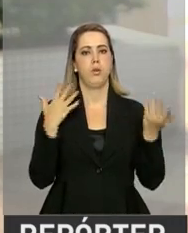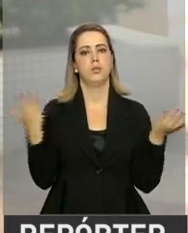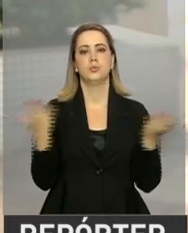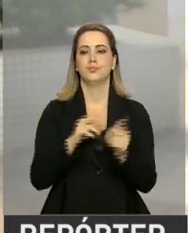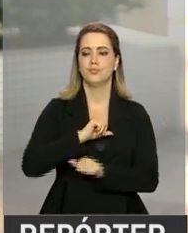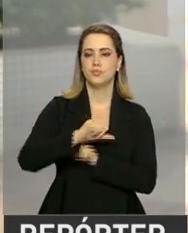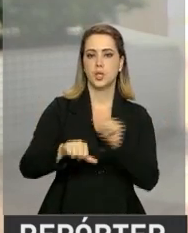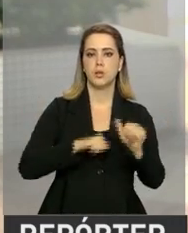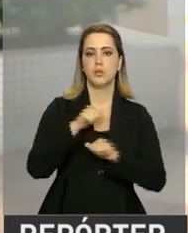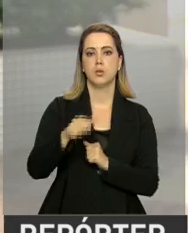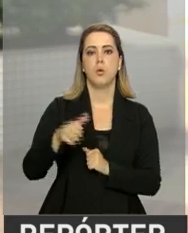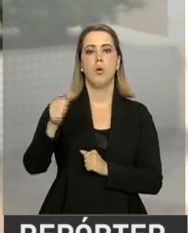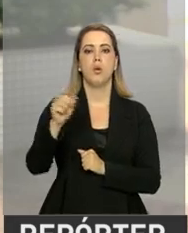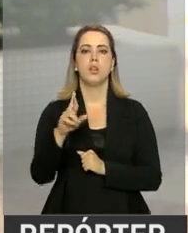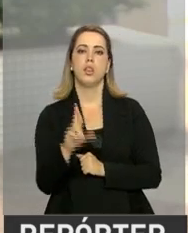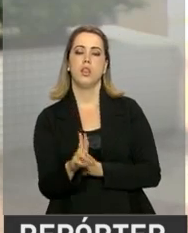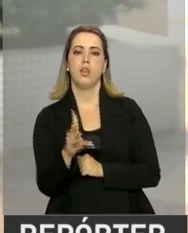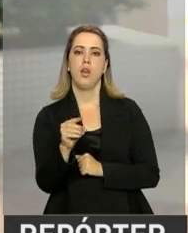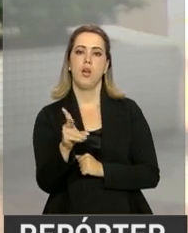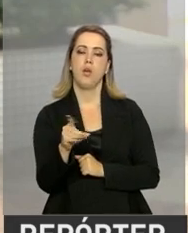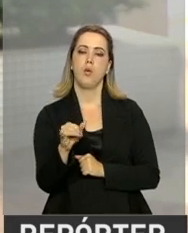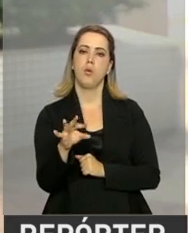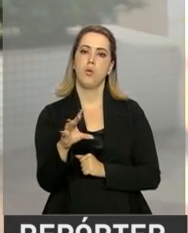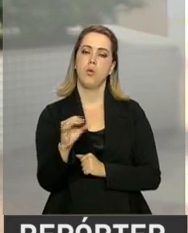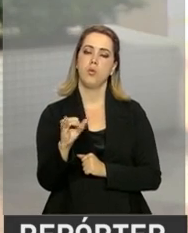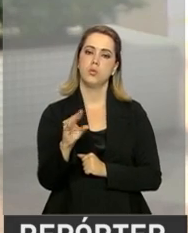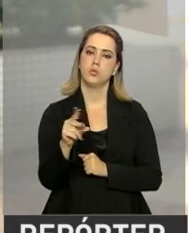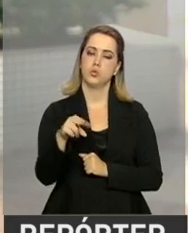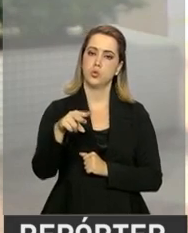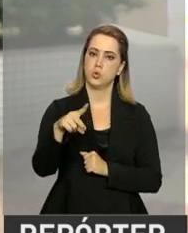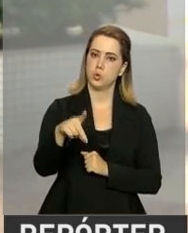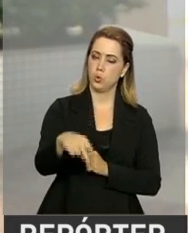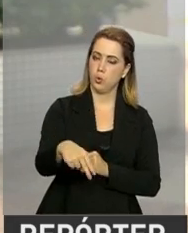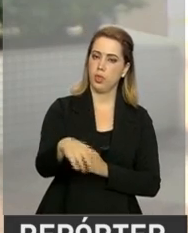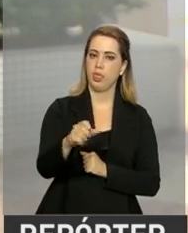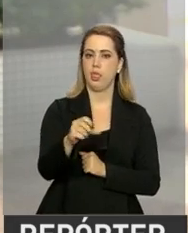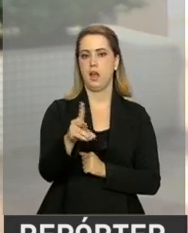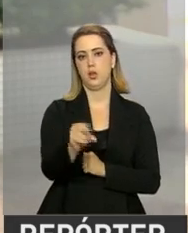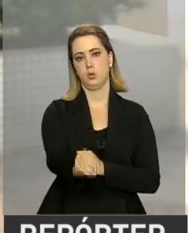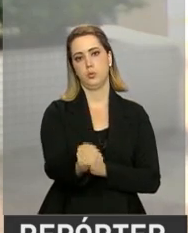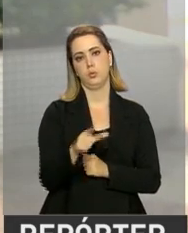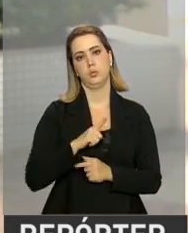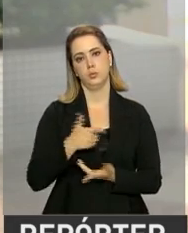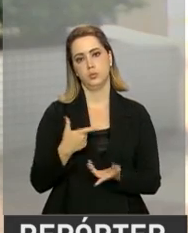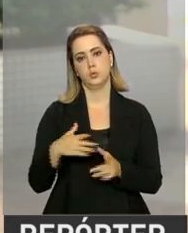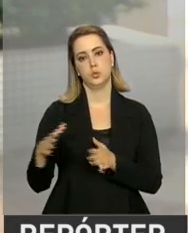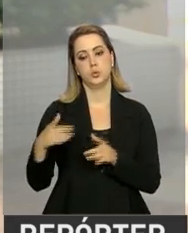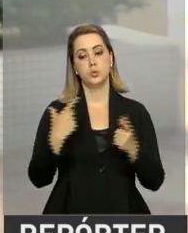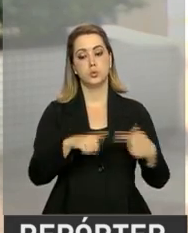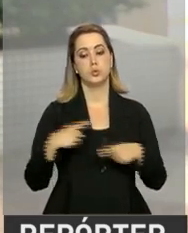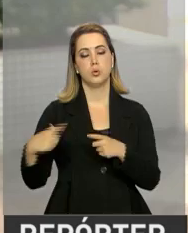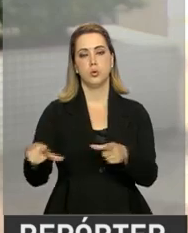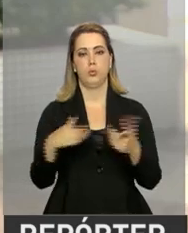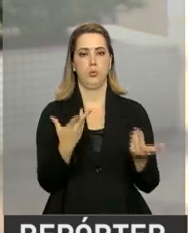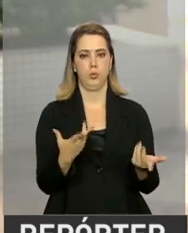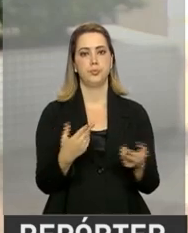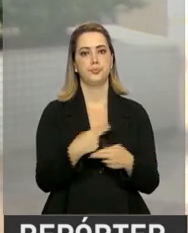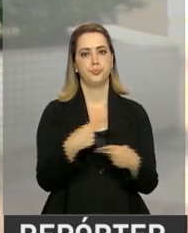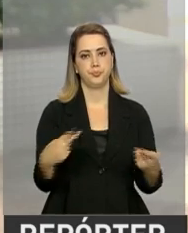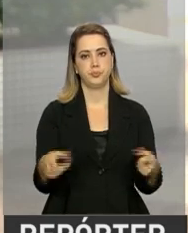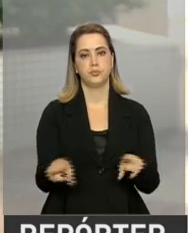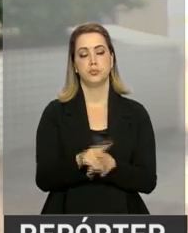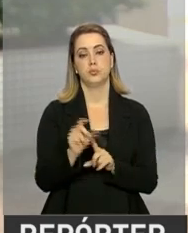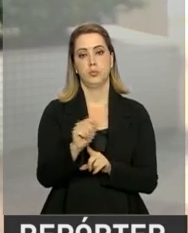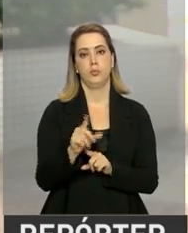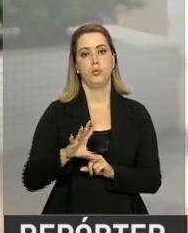ou seja esse prédio aqui não tinha nenhum ar condicionado ele hoje Ele tem 10 ar condicionado na parte comum então todo o ganho que a gente teve